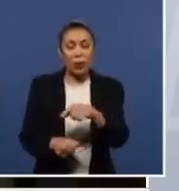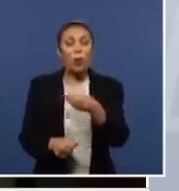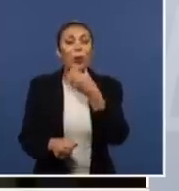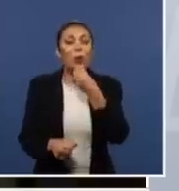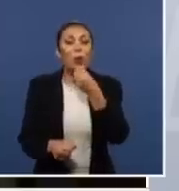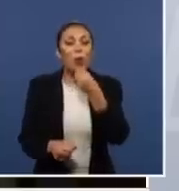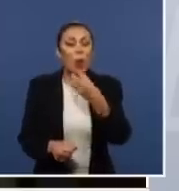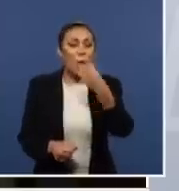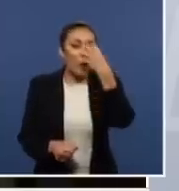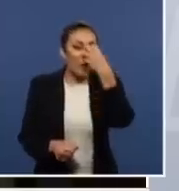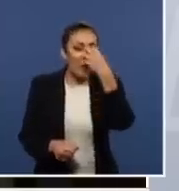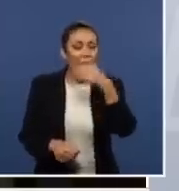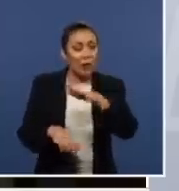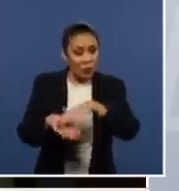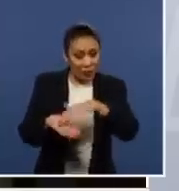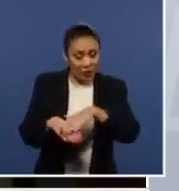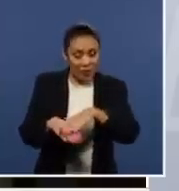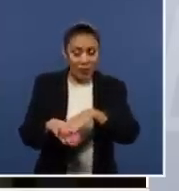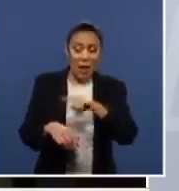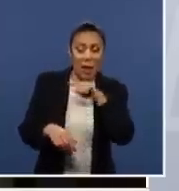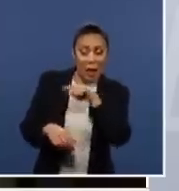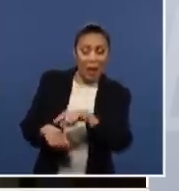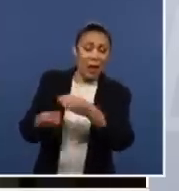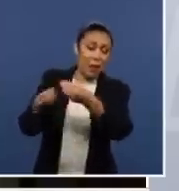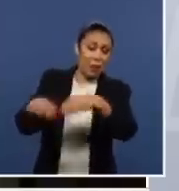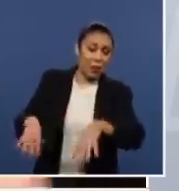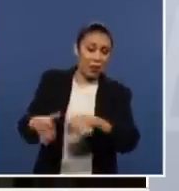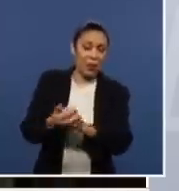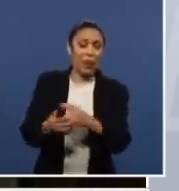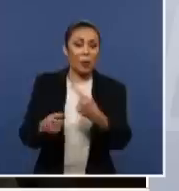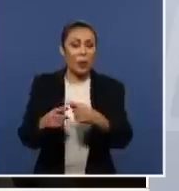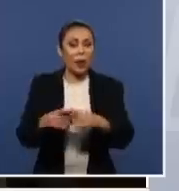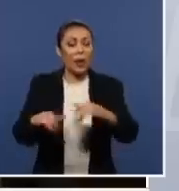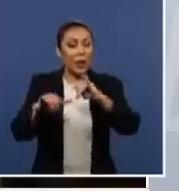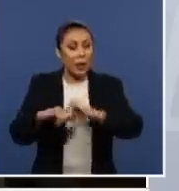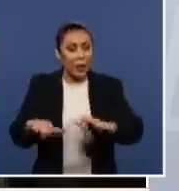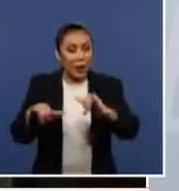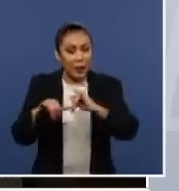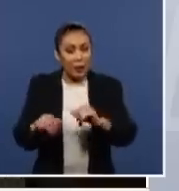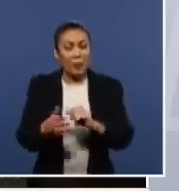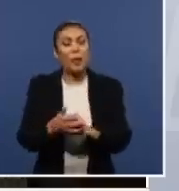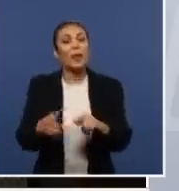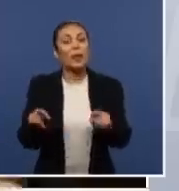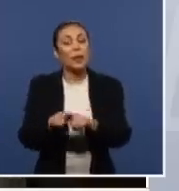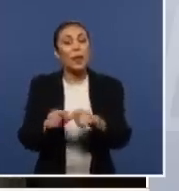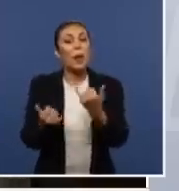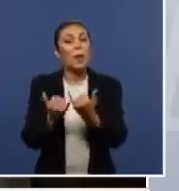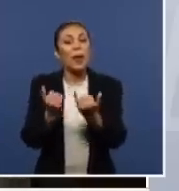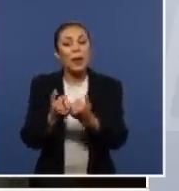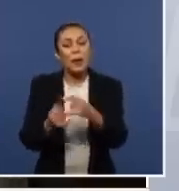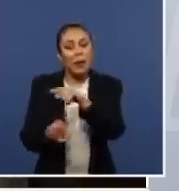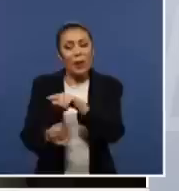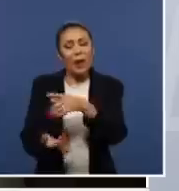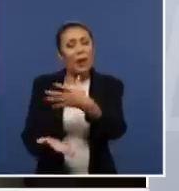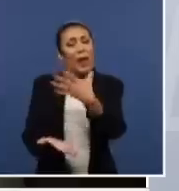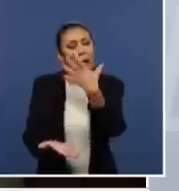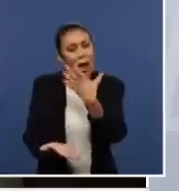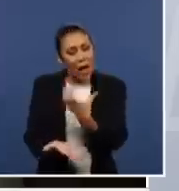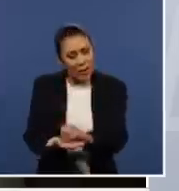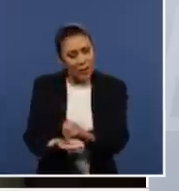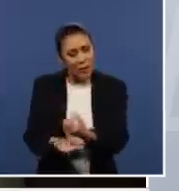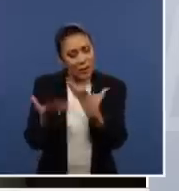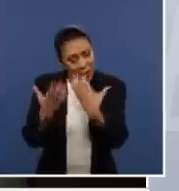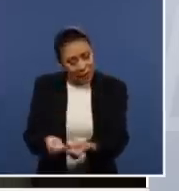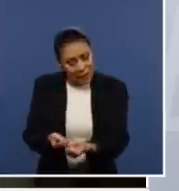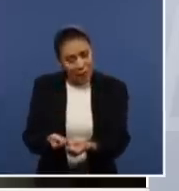palhaço, ele vai se prejudicar, porque a campanha será toda, ele será endossa, estará endossando essa